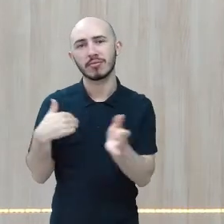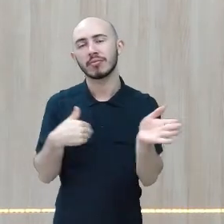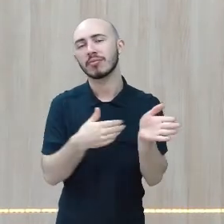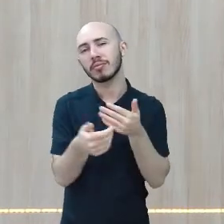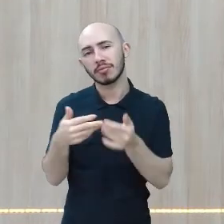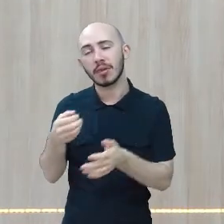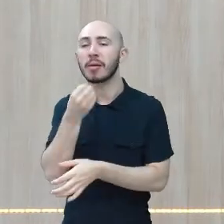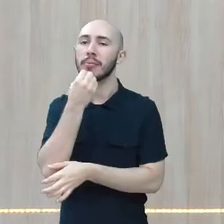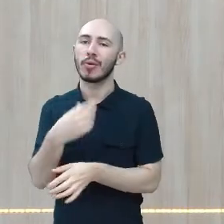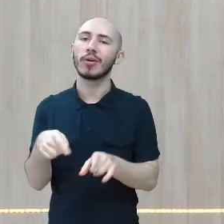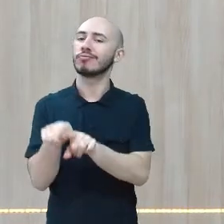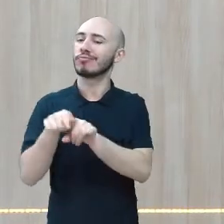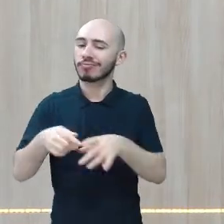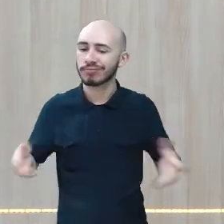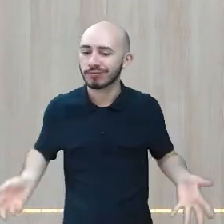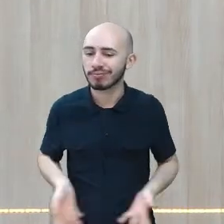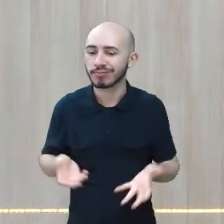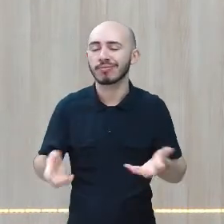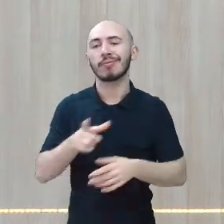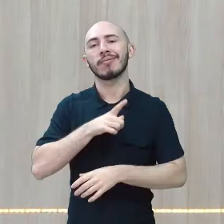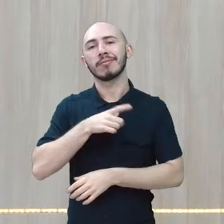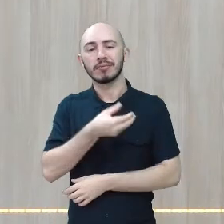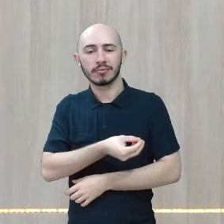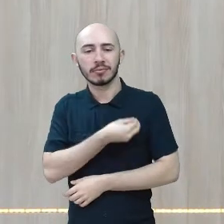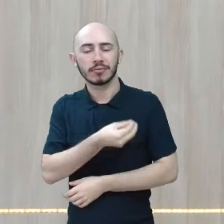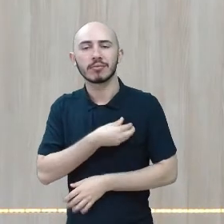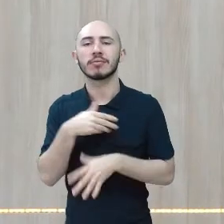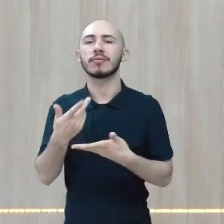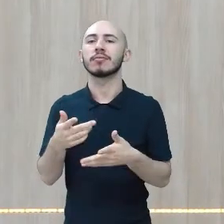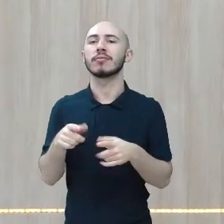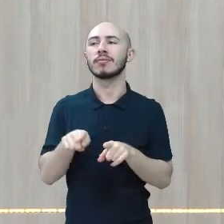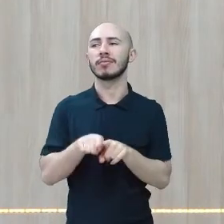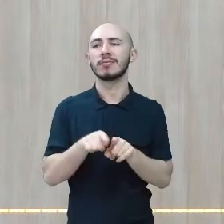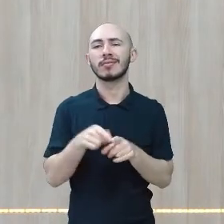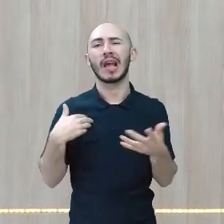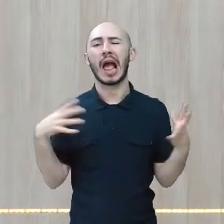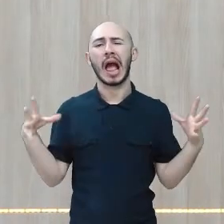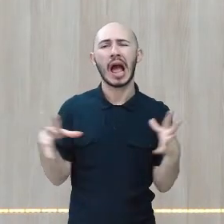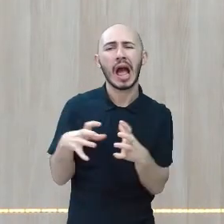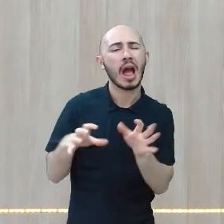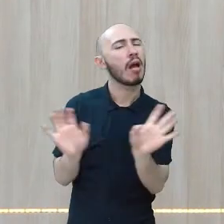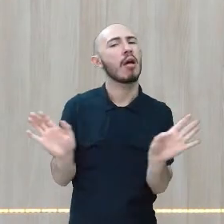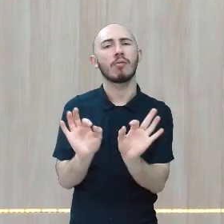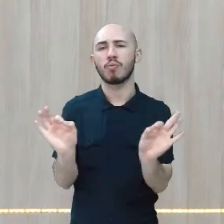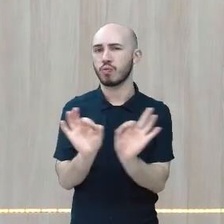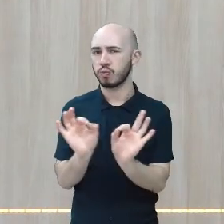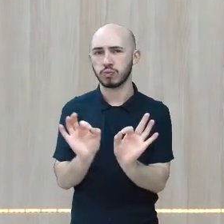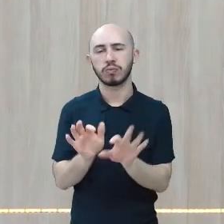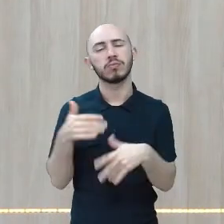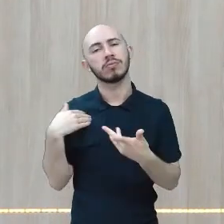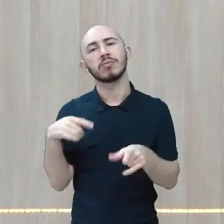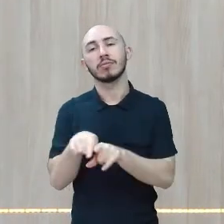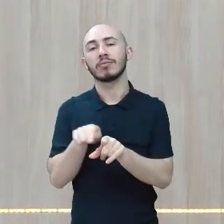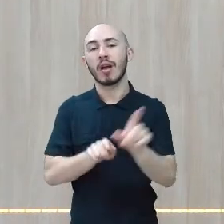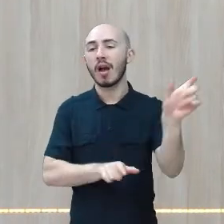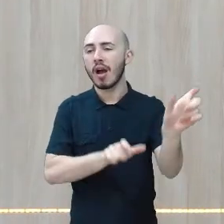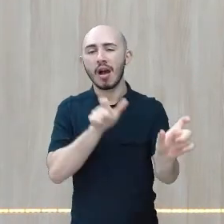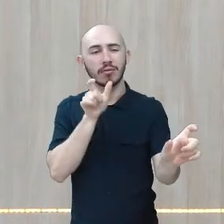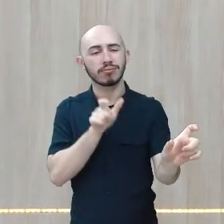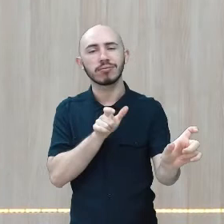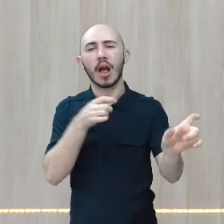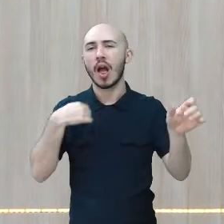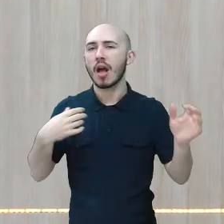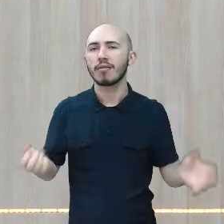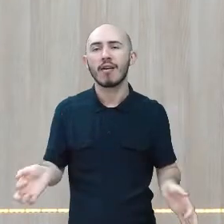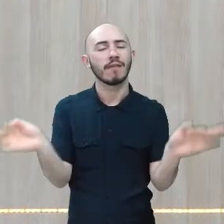agradável, não é? Viva, cheia de vida, não é? Sem tantos conflitos. As pessoas estarão felizes, nós